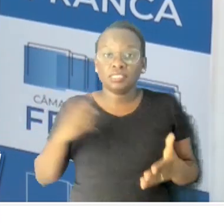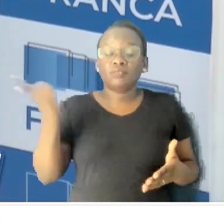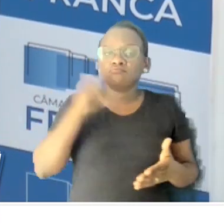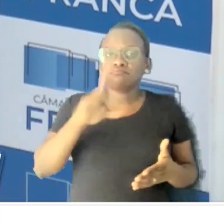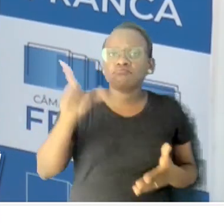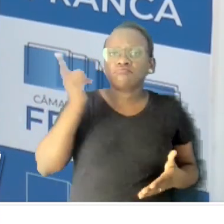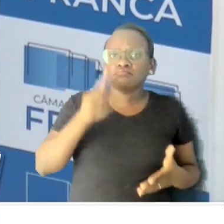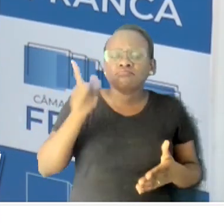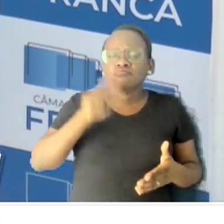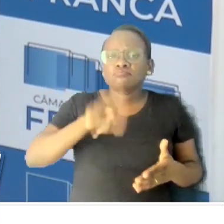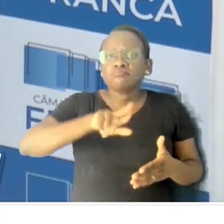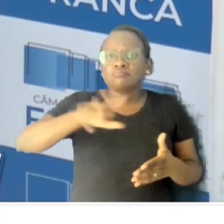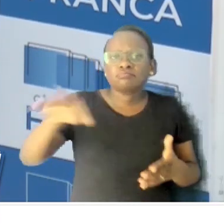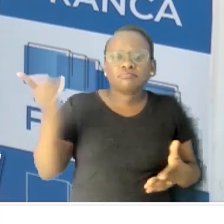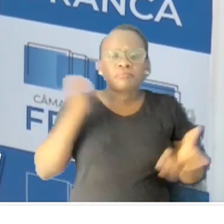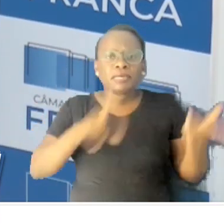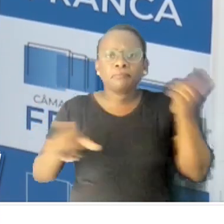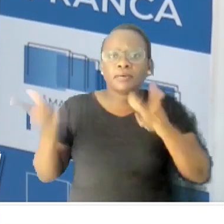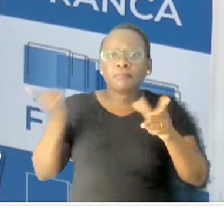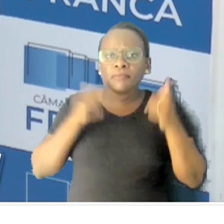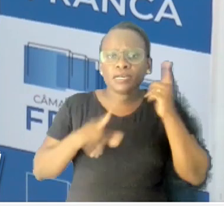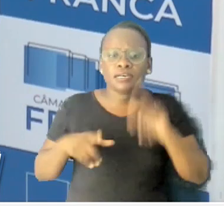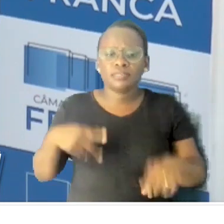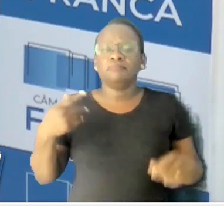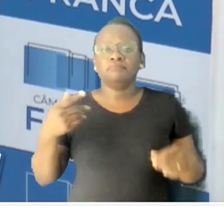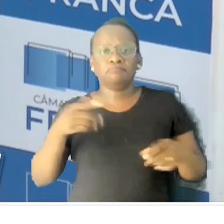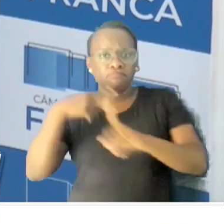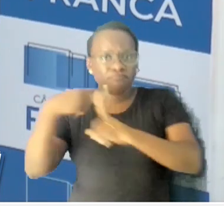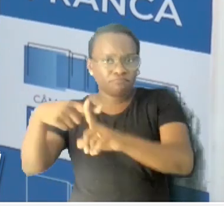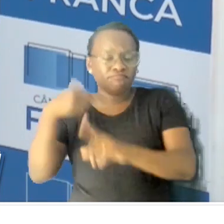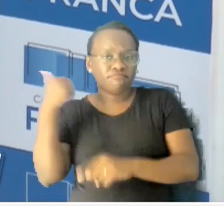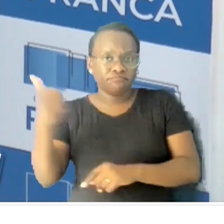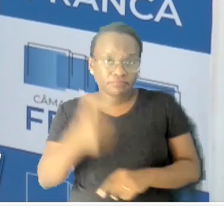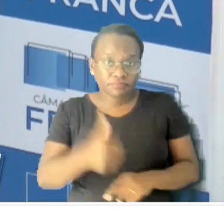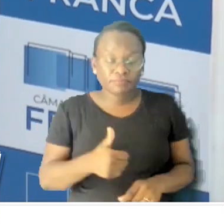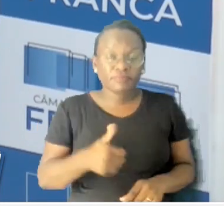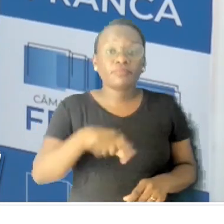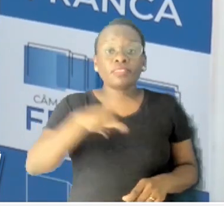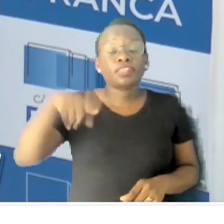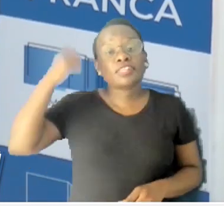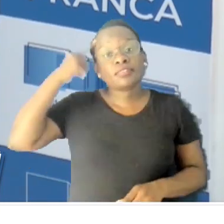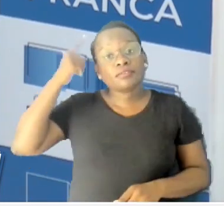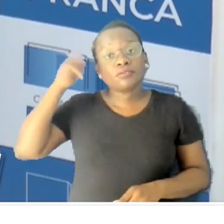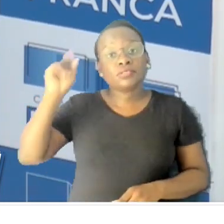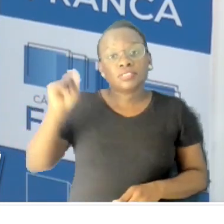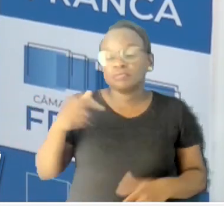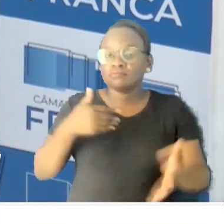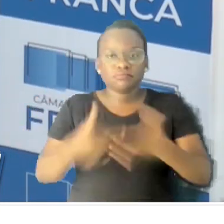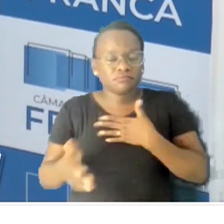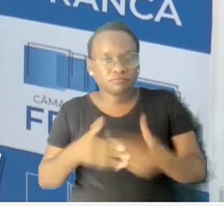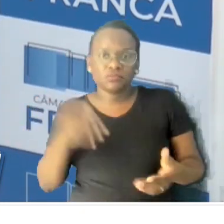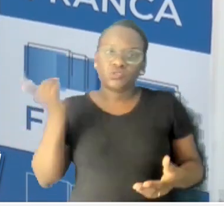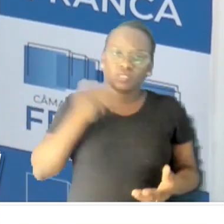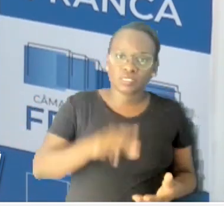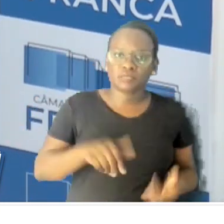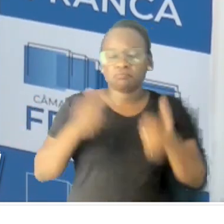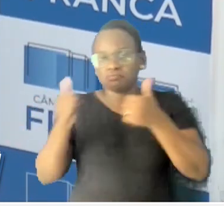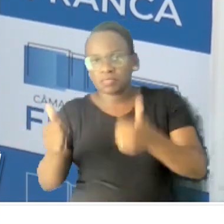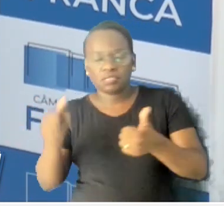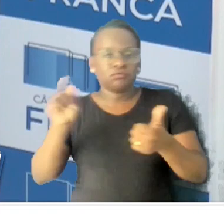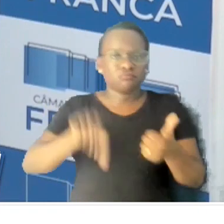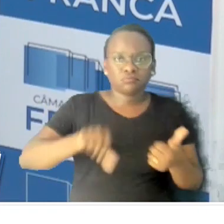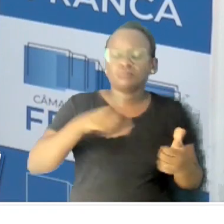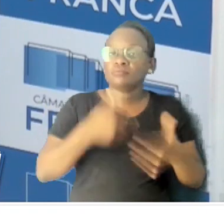vários resultados positivos, e o que a gente pensa, independente do resultado, que nós precisamos é